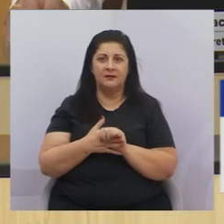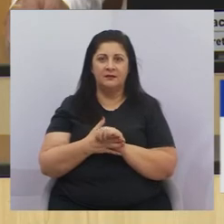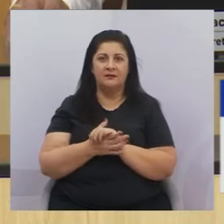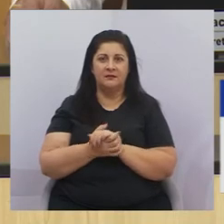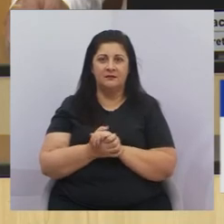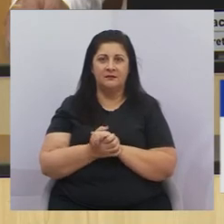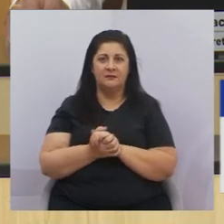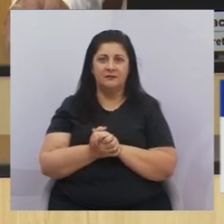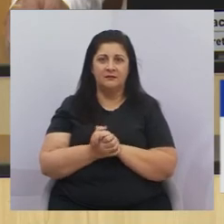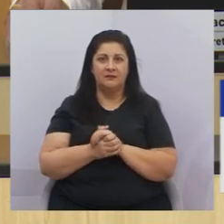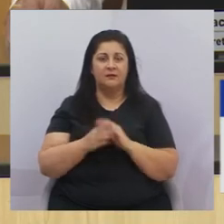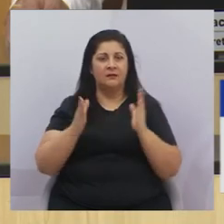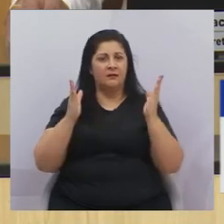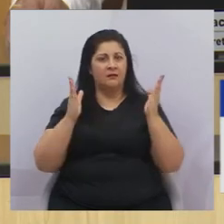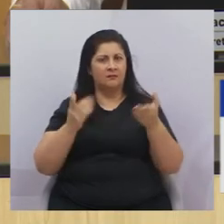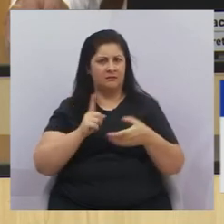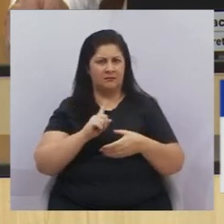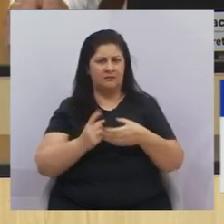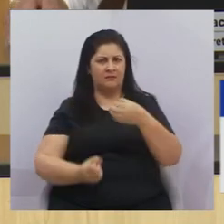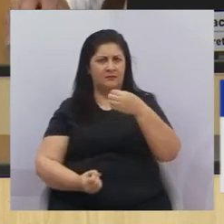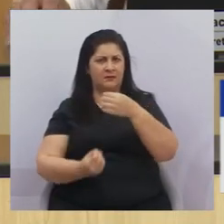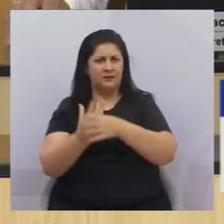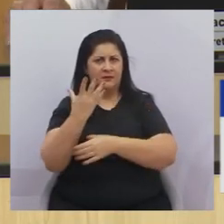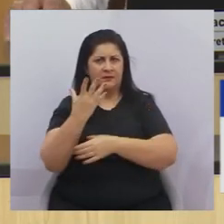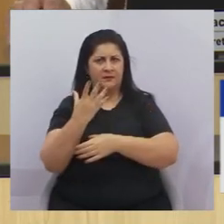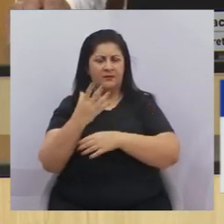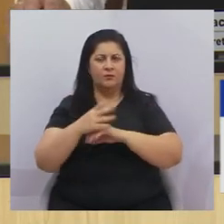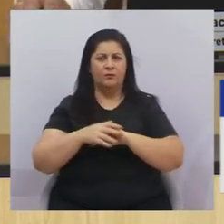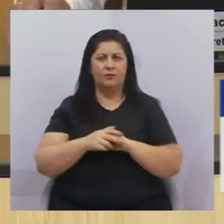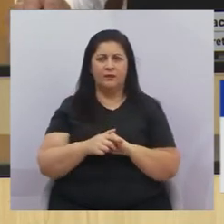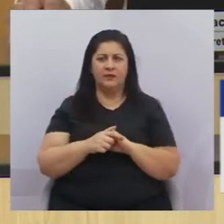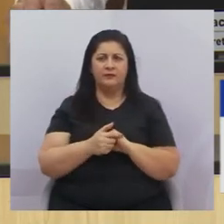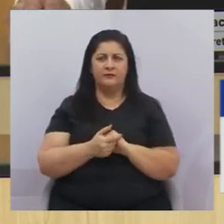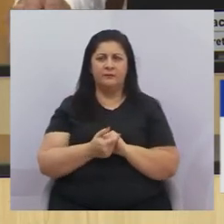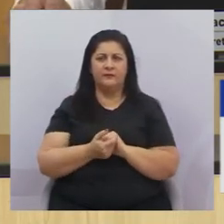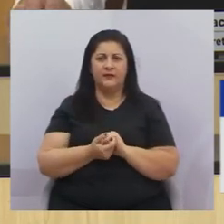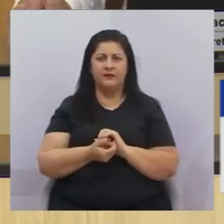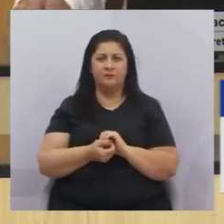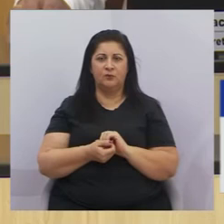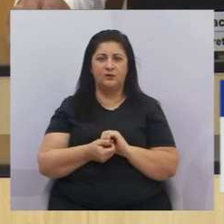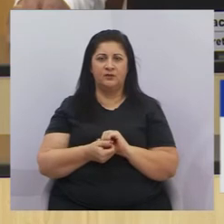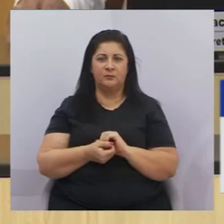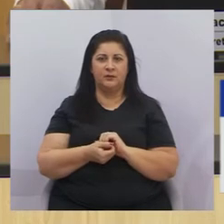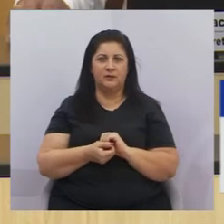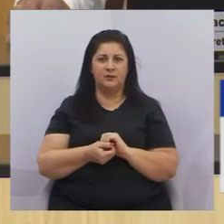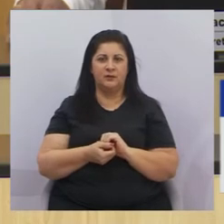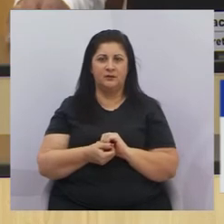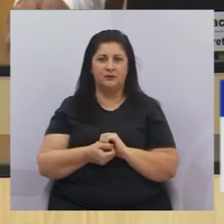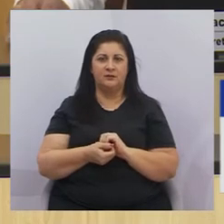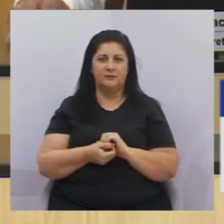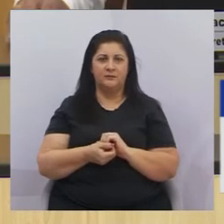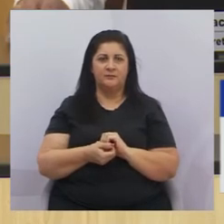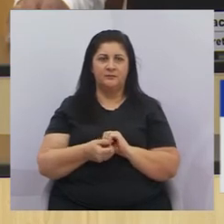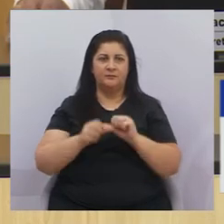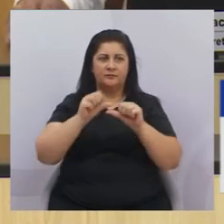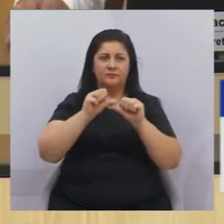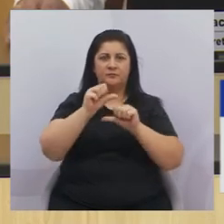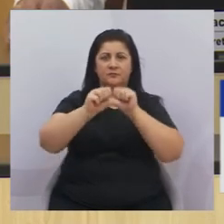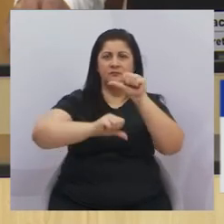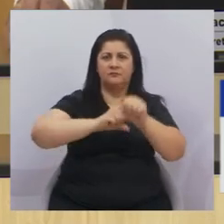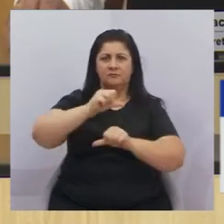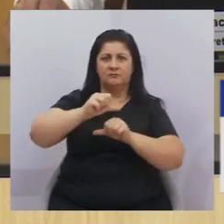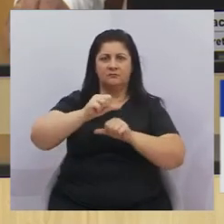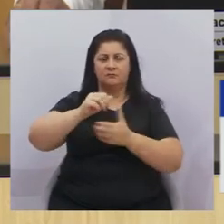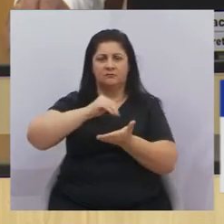não é momento de se criar... ia ser uma secretaria, ia ser uma secretaria. Aí mudou da